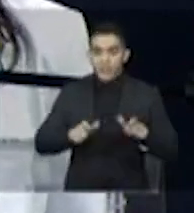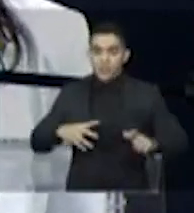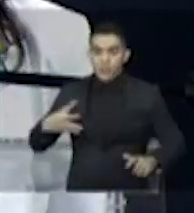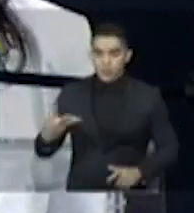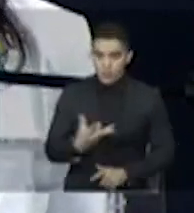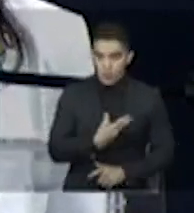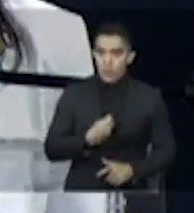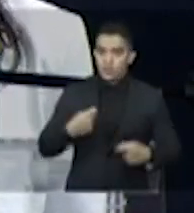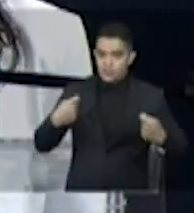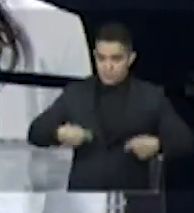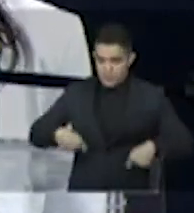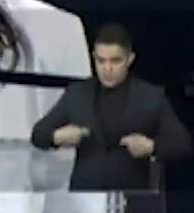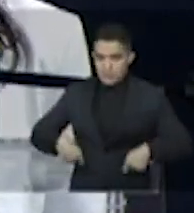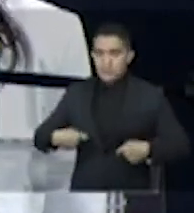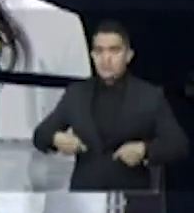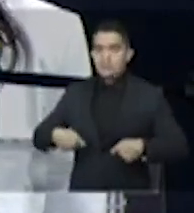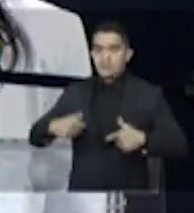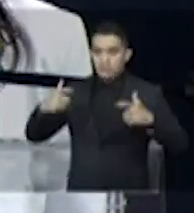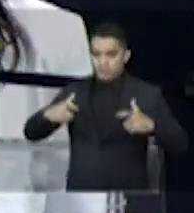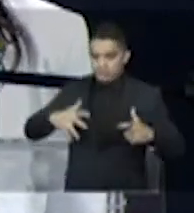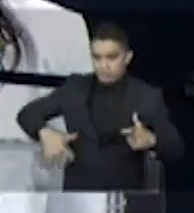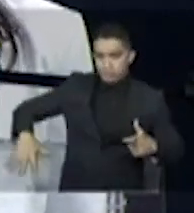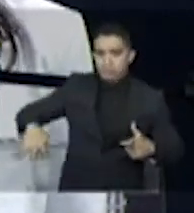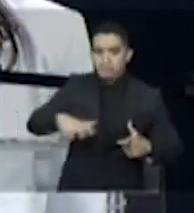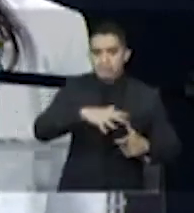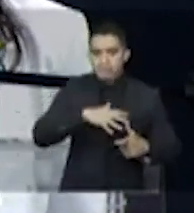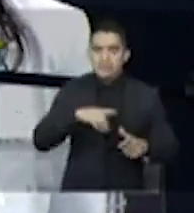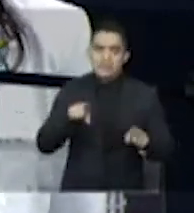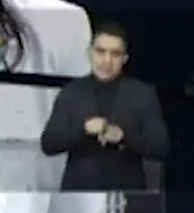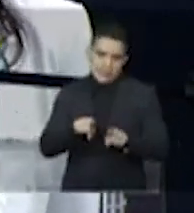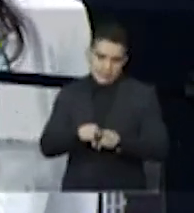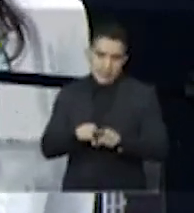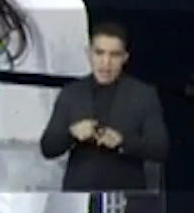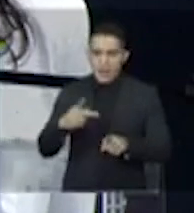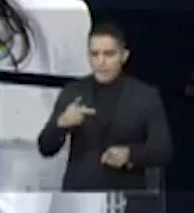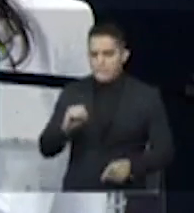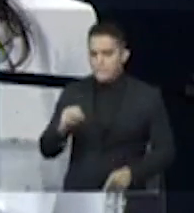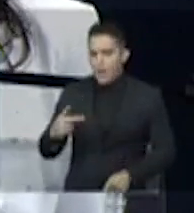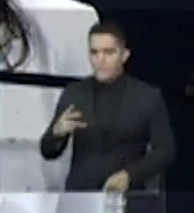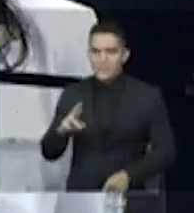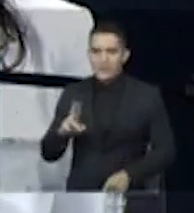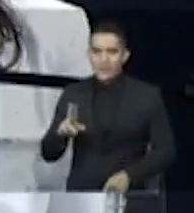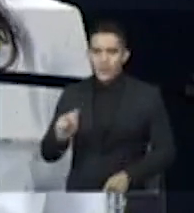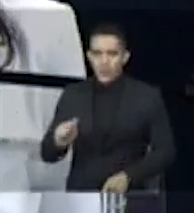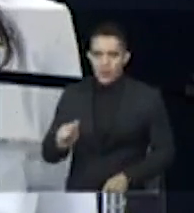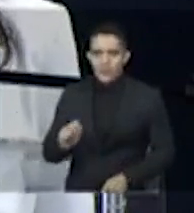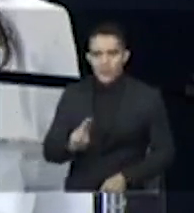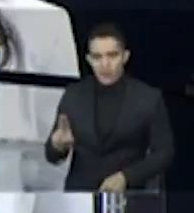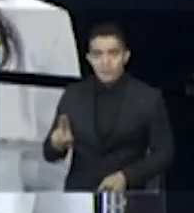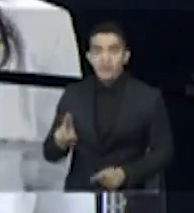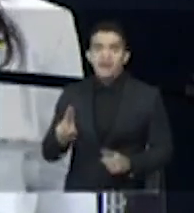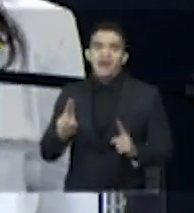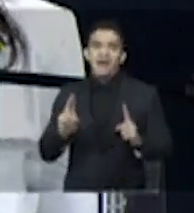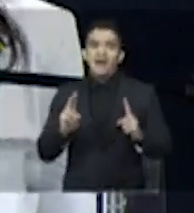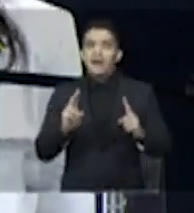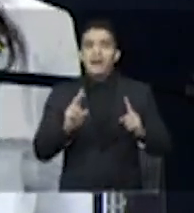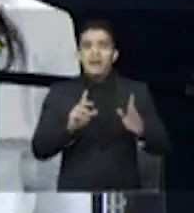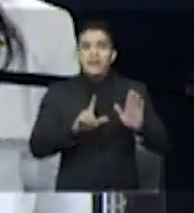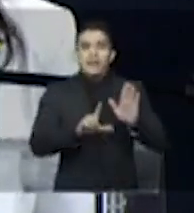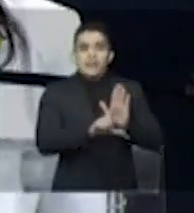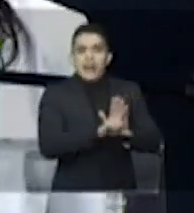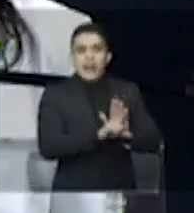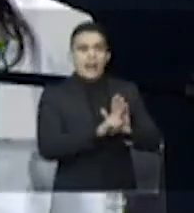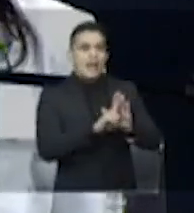que usufruem direto ou indiretamente dos espaços públicos urbanos, incluindo a Pop Rua. Diante das violações de direitos que ocorrem durante as atividades